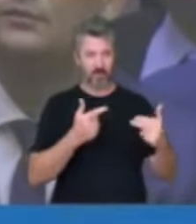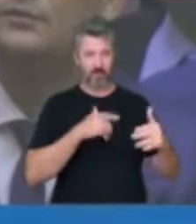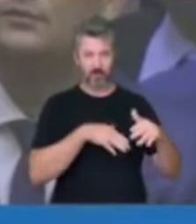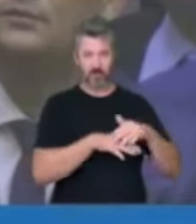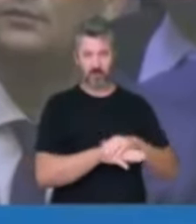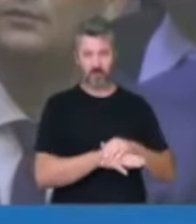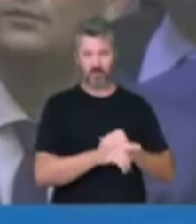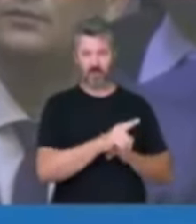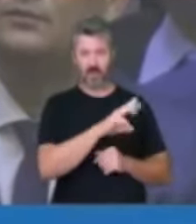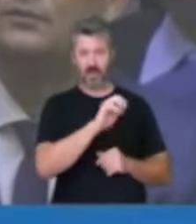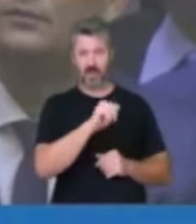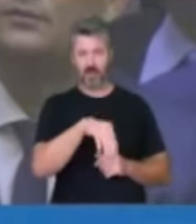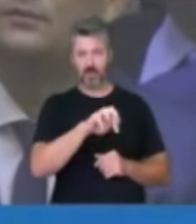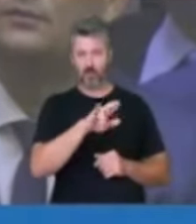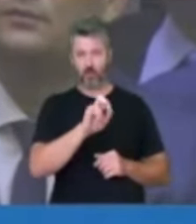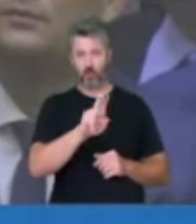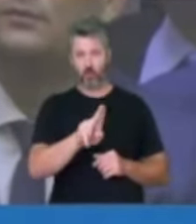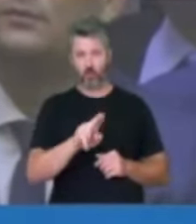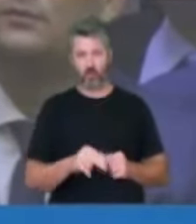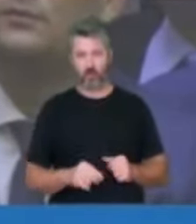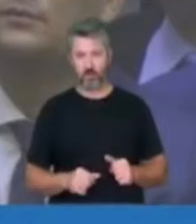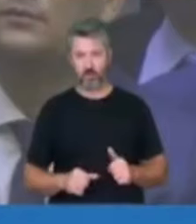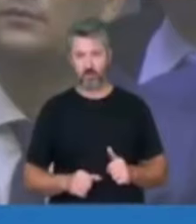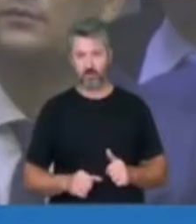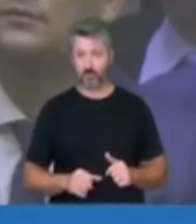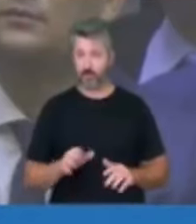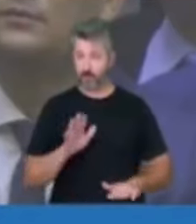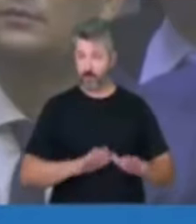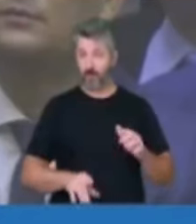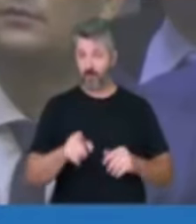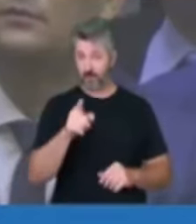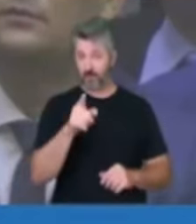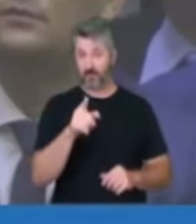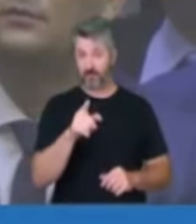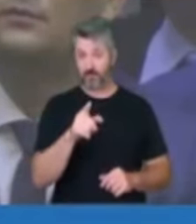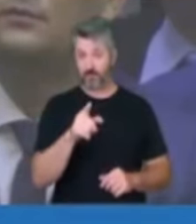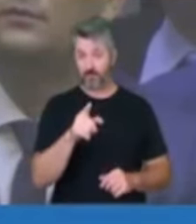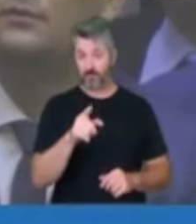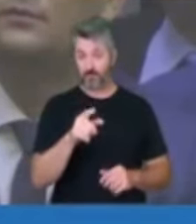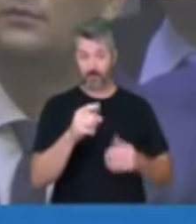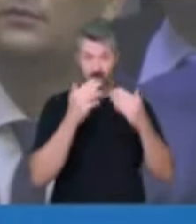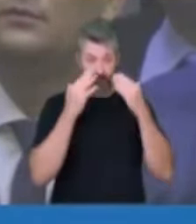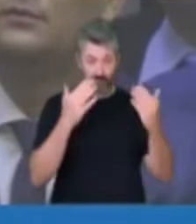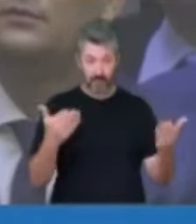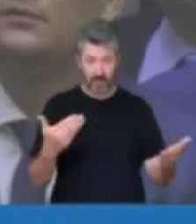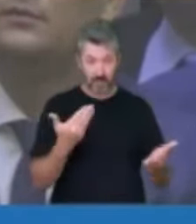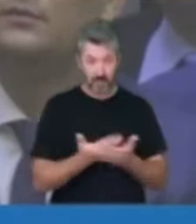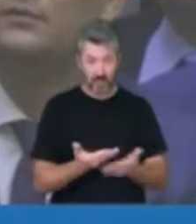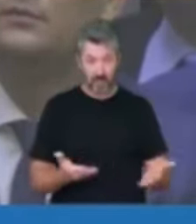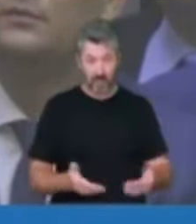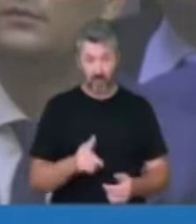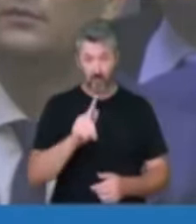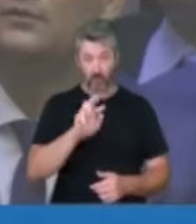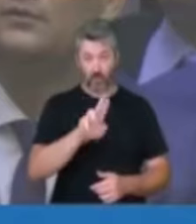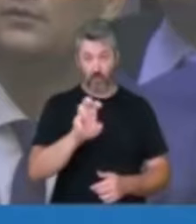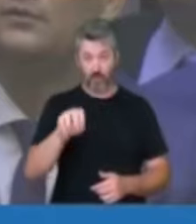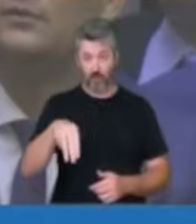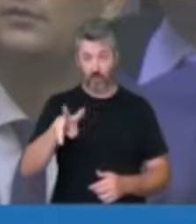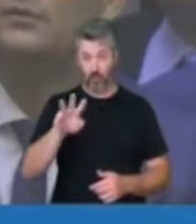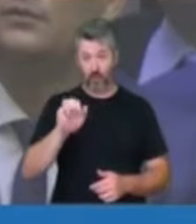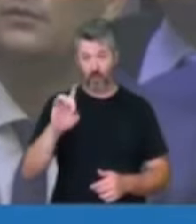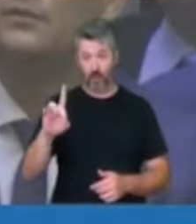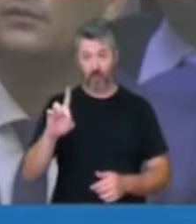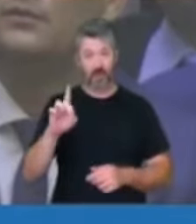bário cambil cuidado o que foi exposto até agora segundo Glen greenwald é apenas a